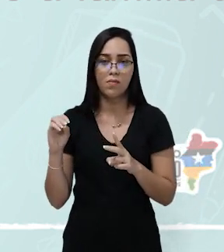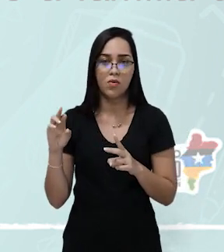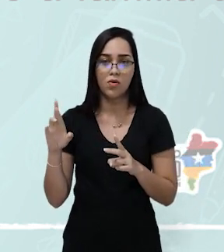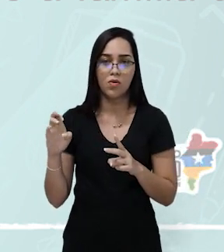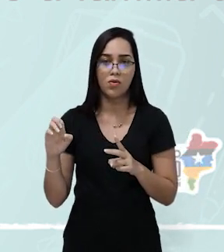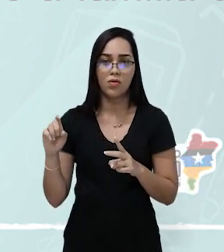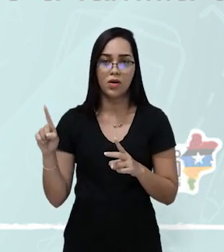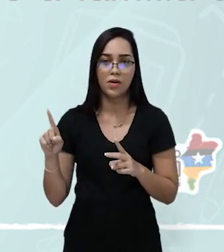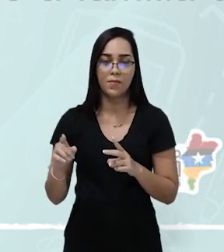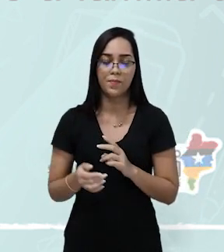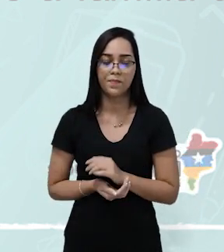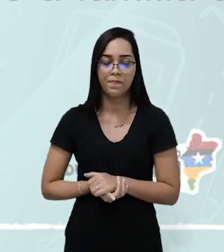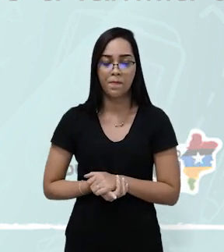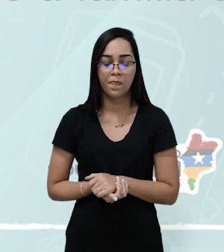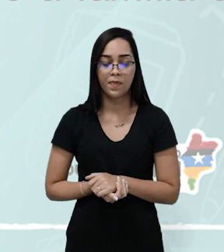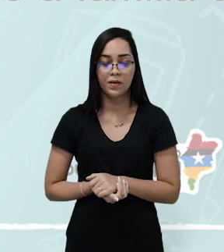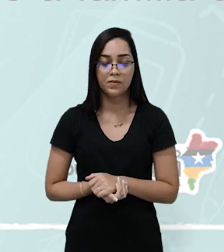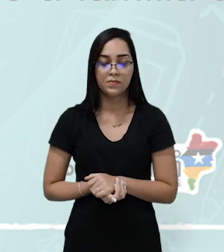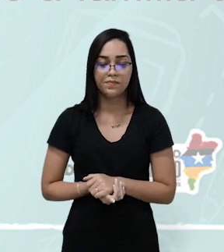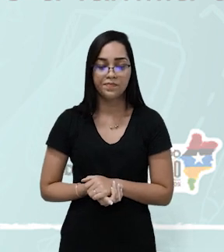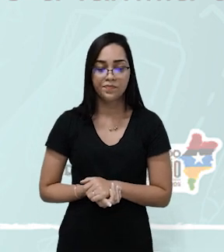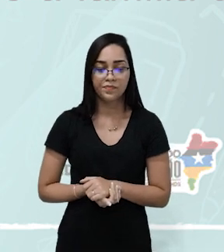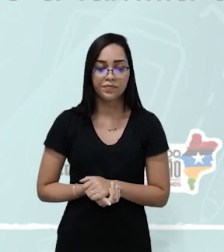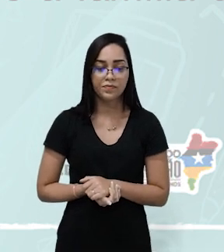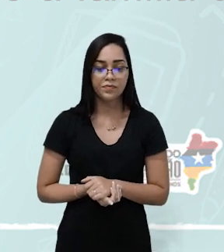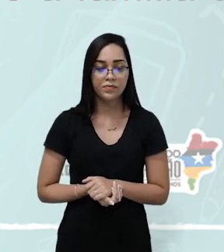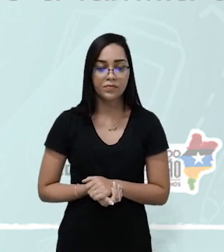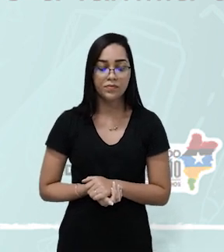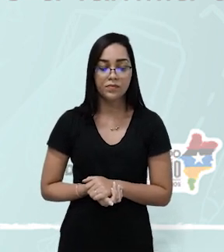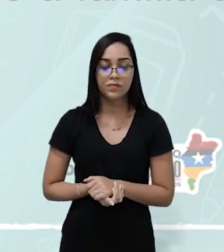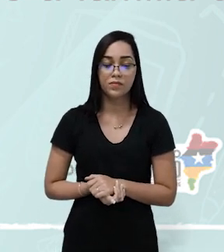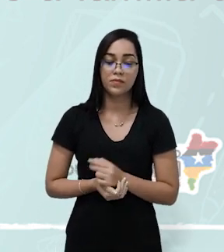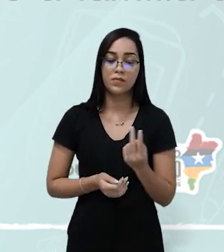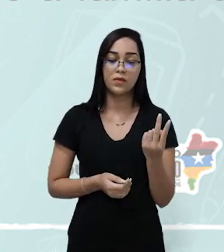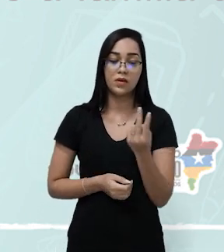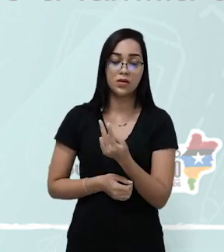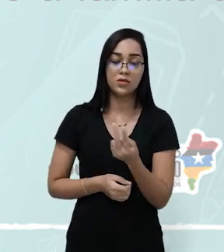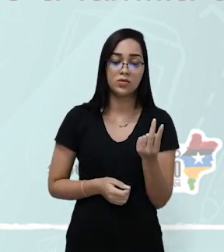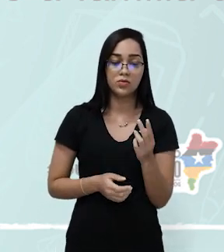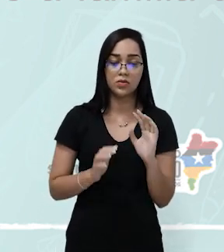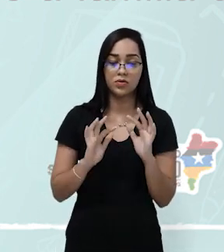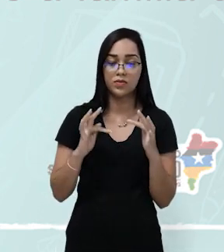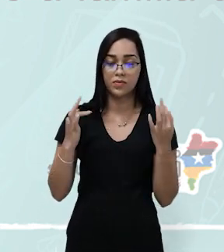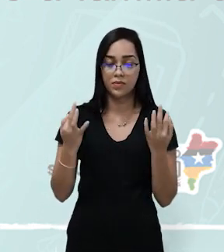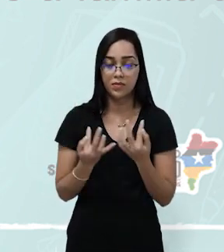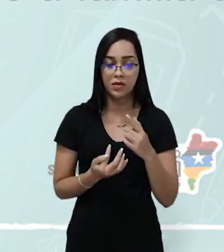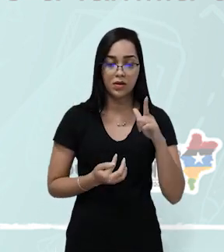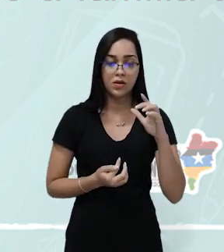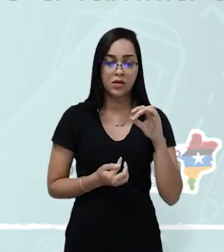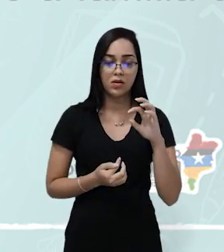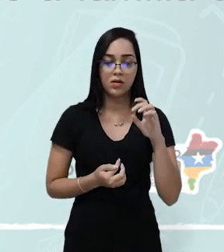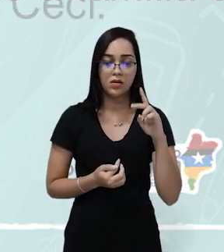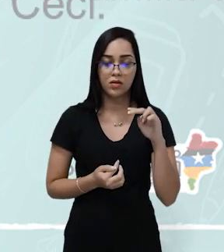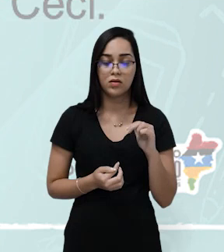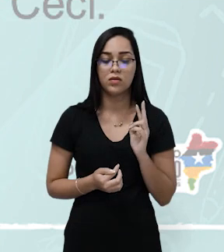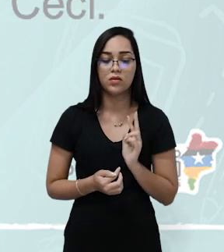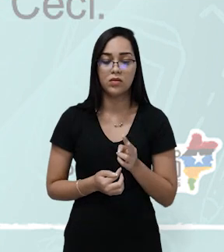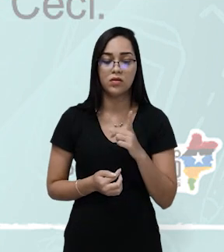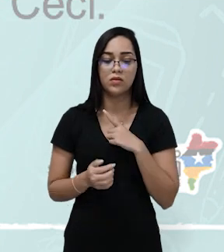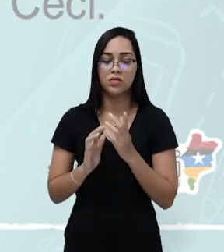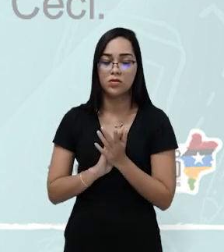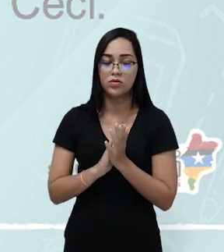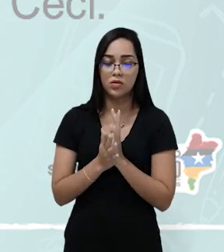de Dom Antônio e os aimorés. Em paralelo a essa luta,